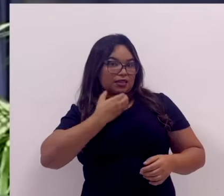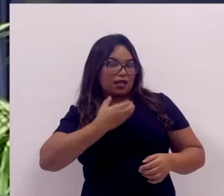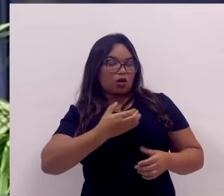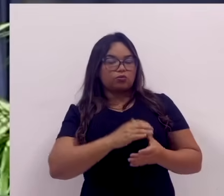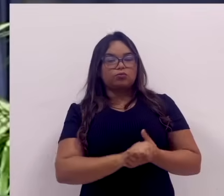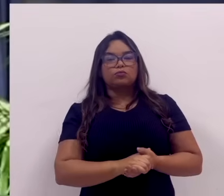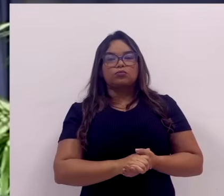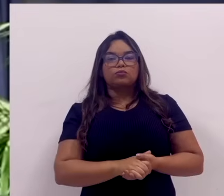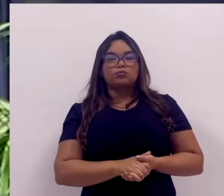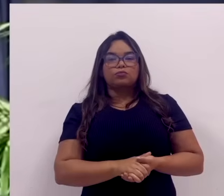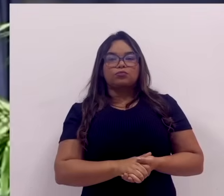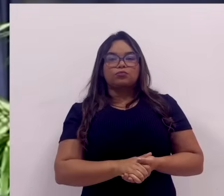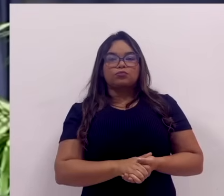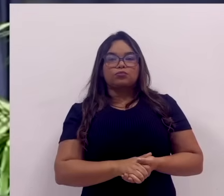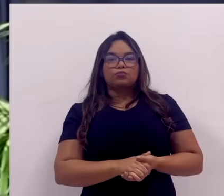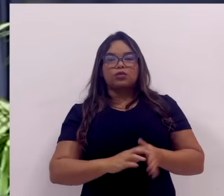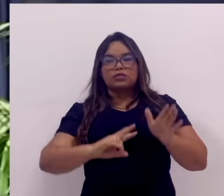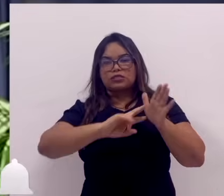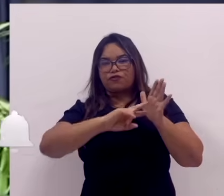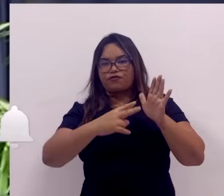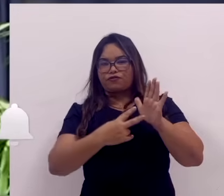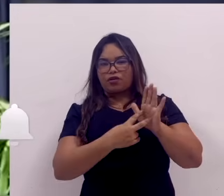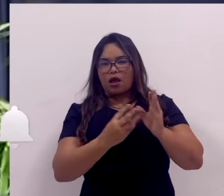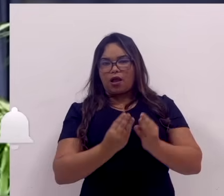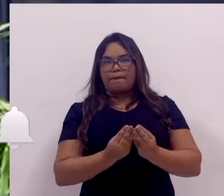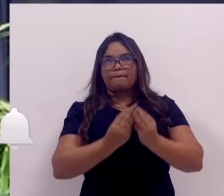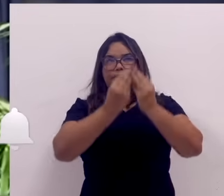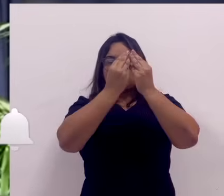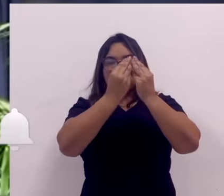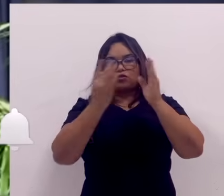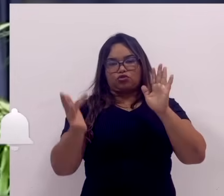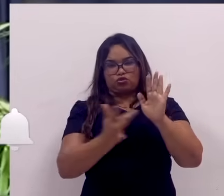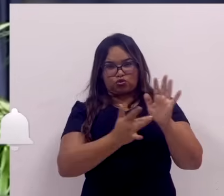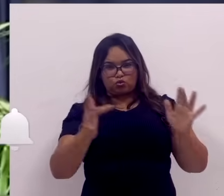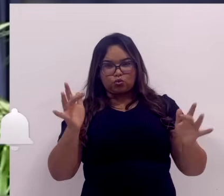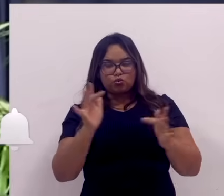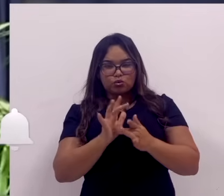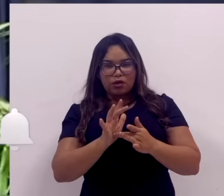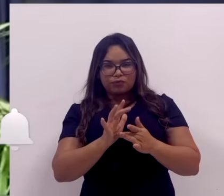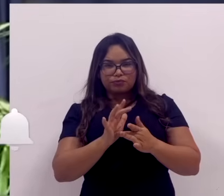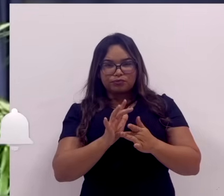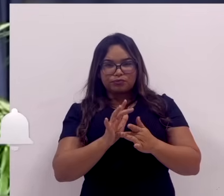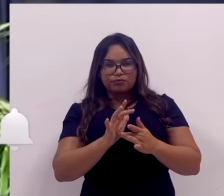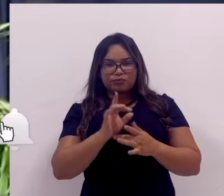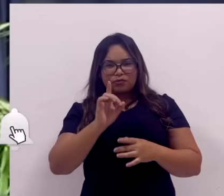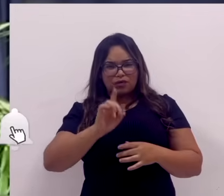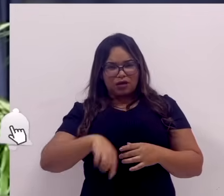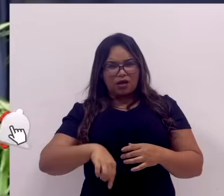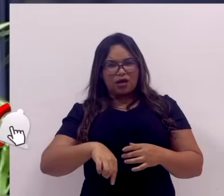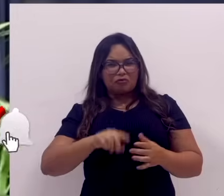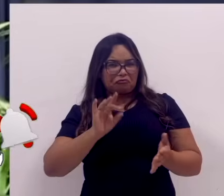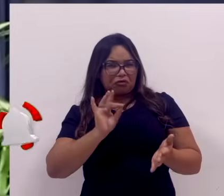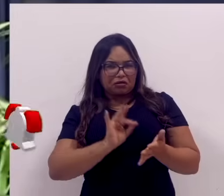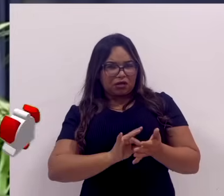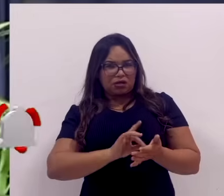Christmas em inglês, significa missa de Cristo, em inglês, era realmente a data do nascimento de Cristo, então por que celebramos